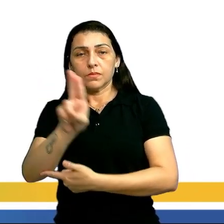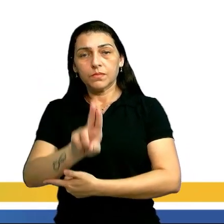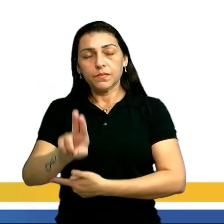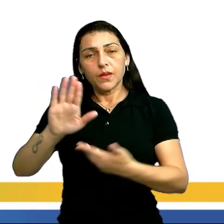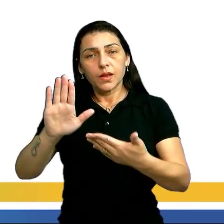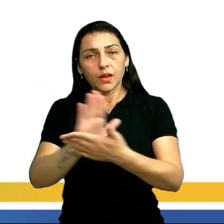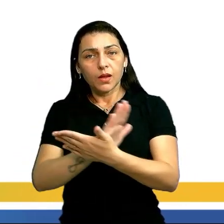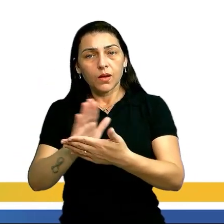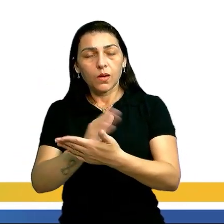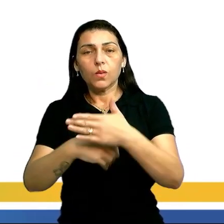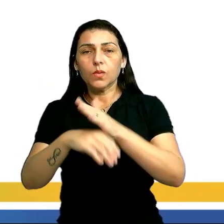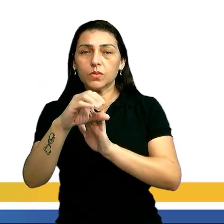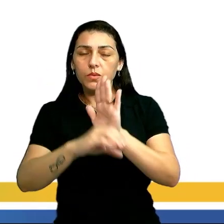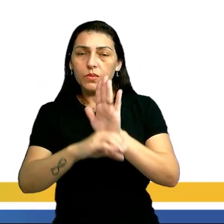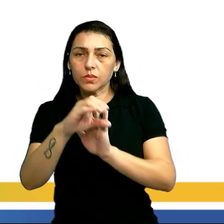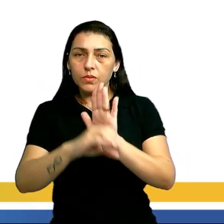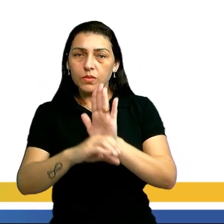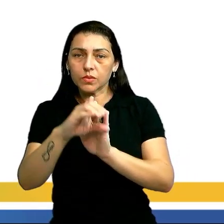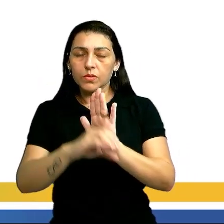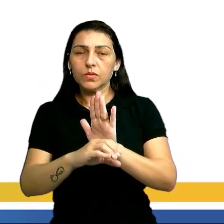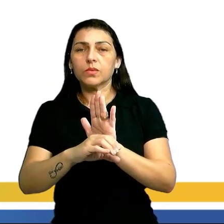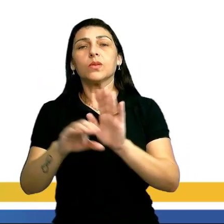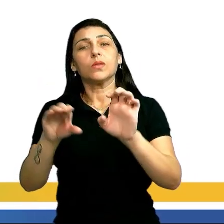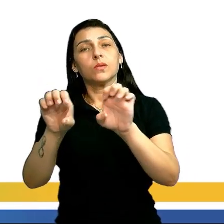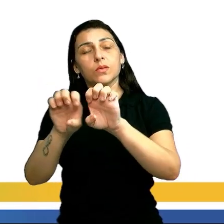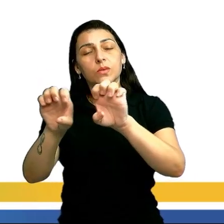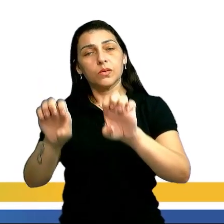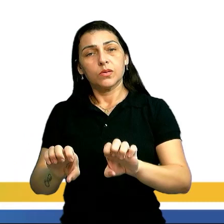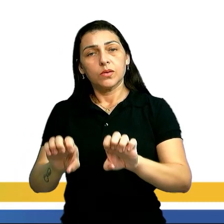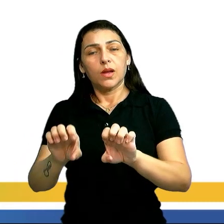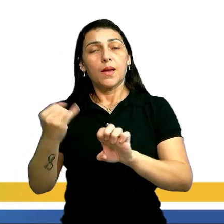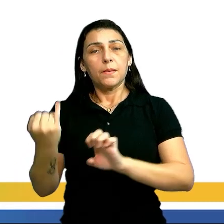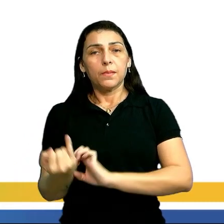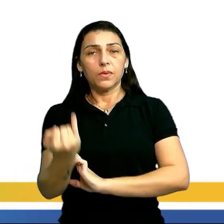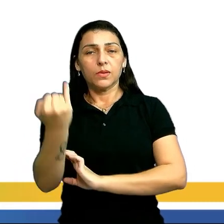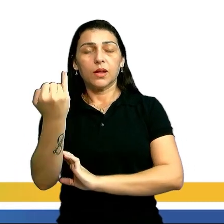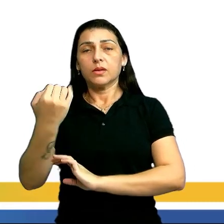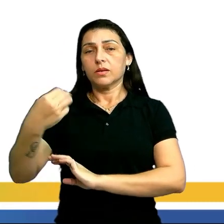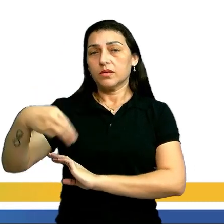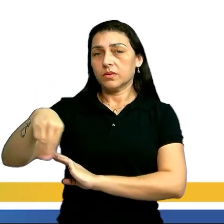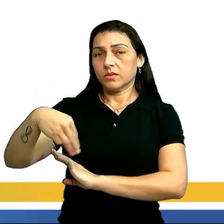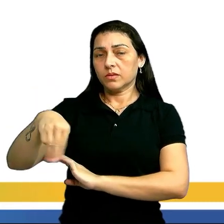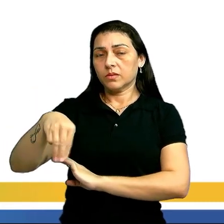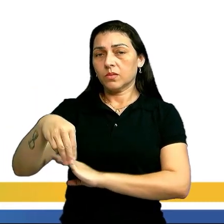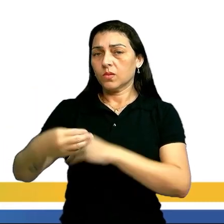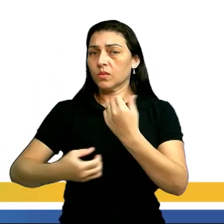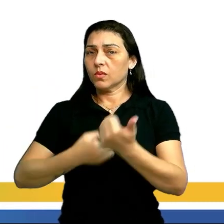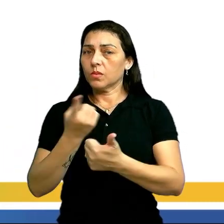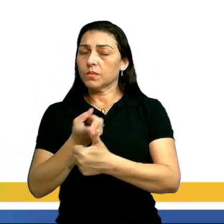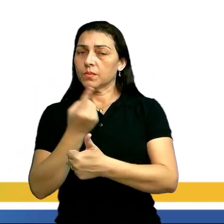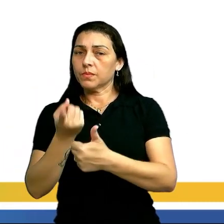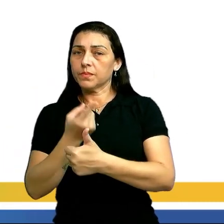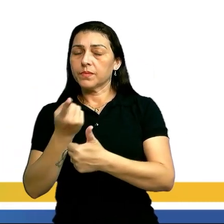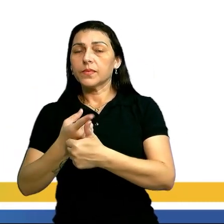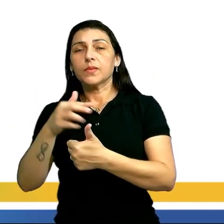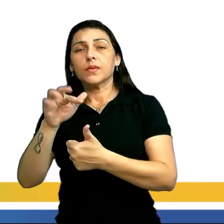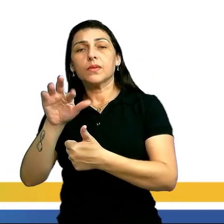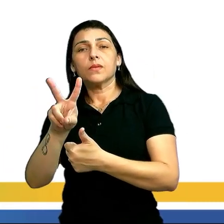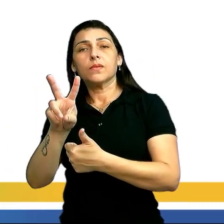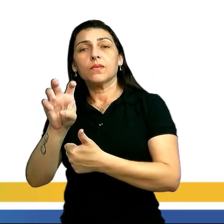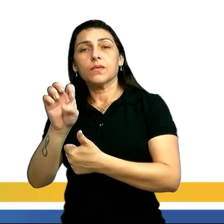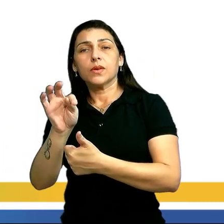de alguns conceitos e estruturas fundamentais da matemática, como